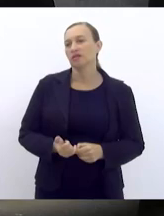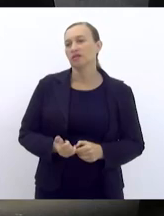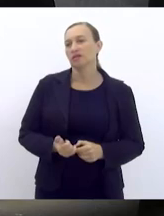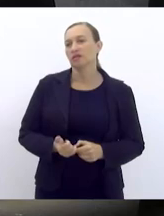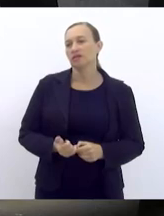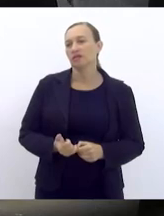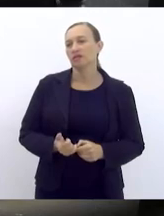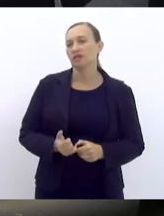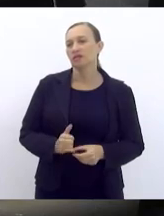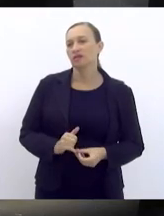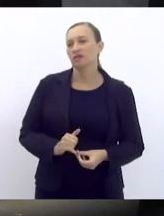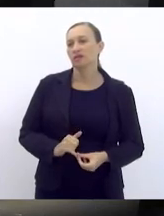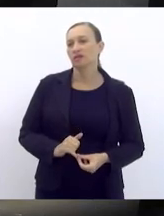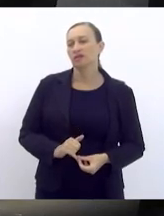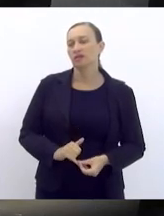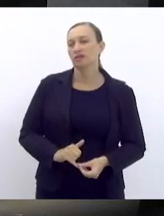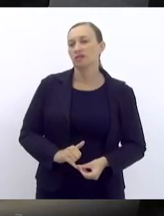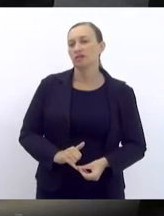Obrigado.